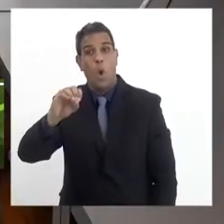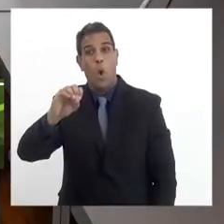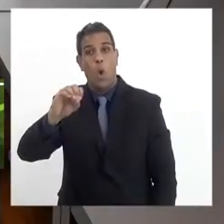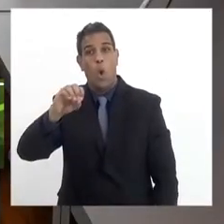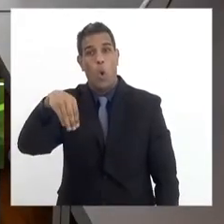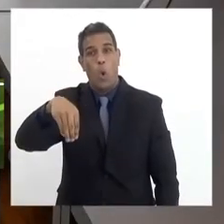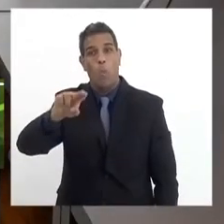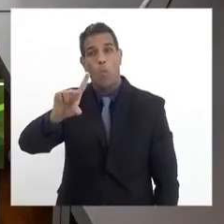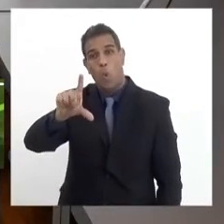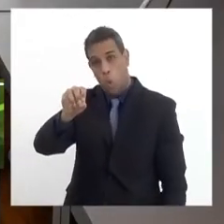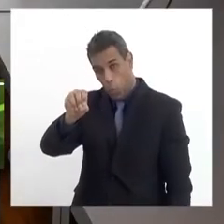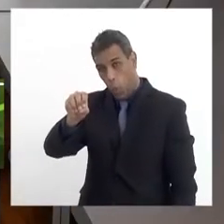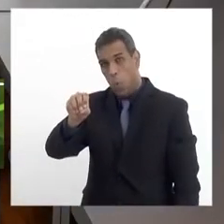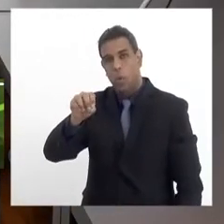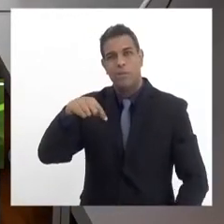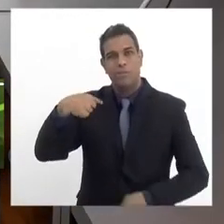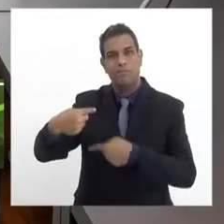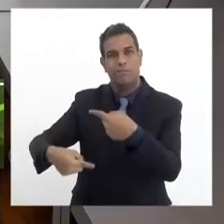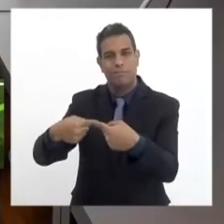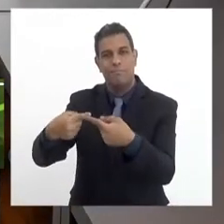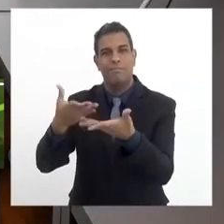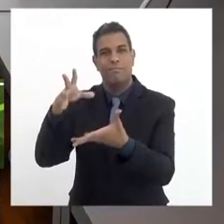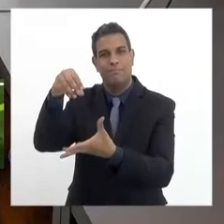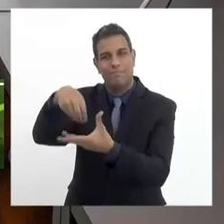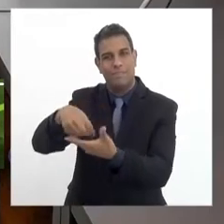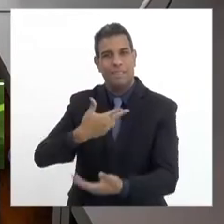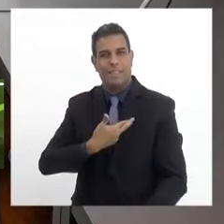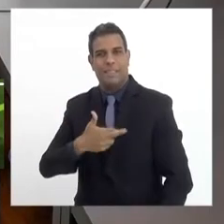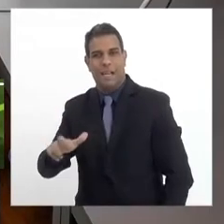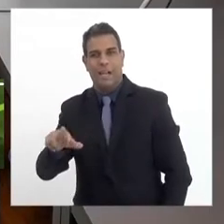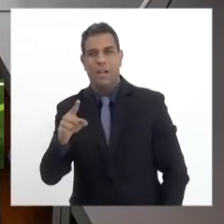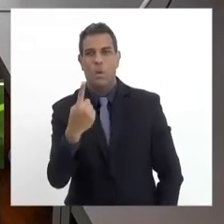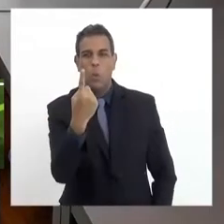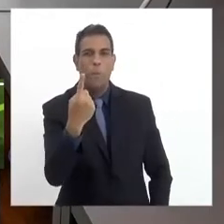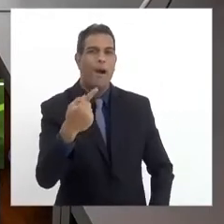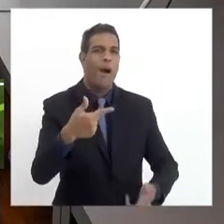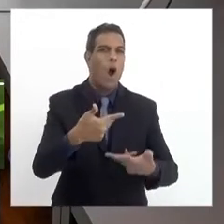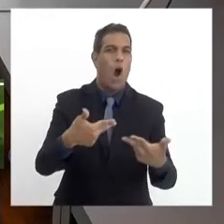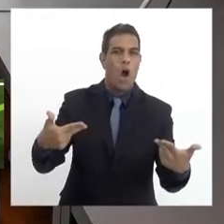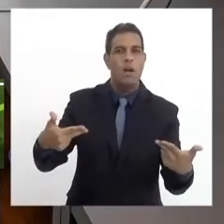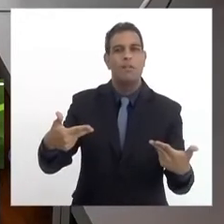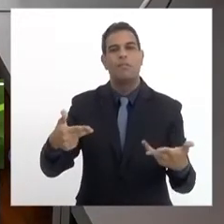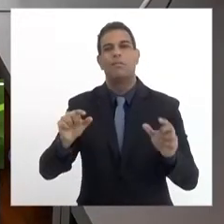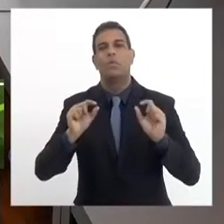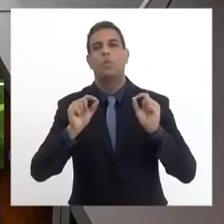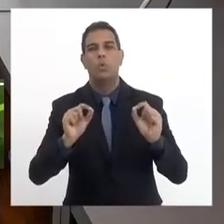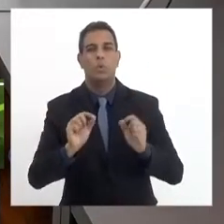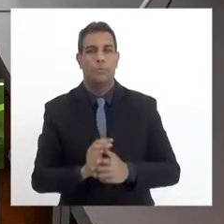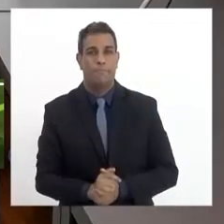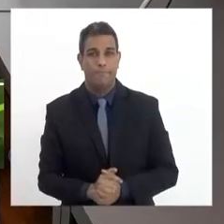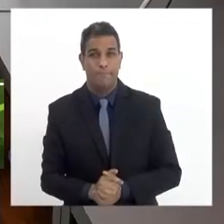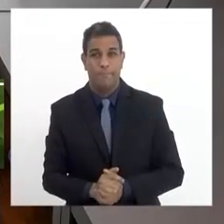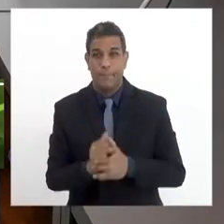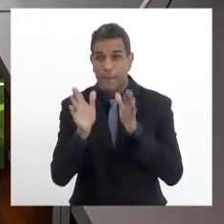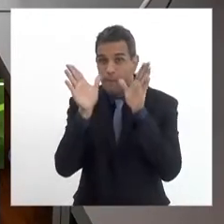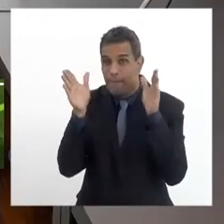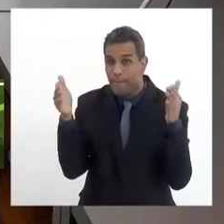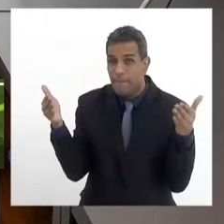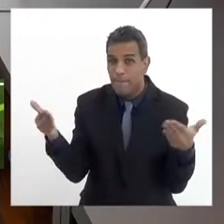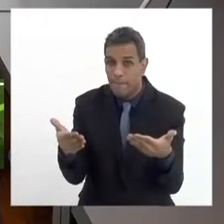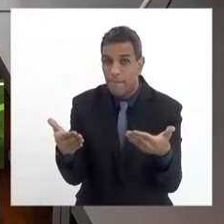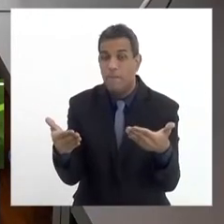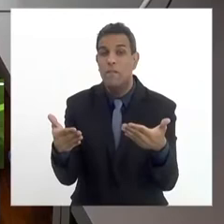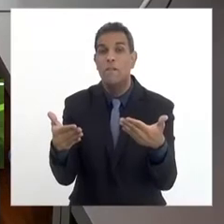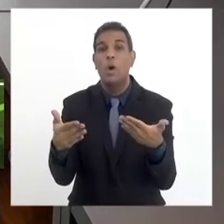Olha, eu vou pedir vistas, porque tem um dado aqui, porque ela está falando sobre especificamente de marcações